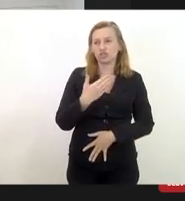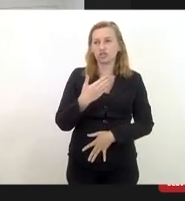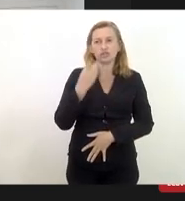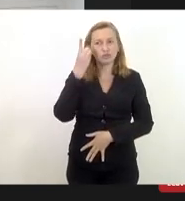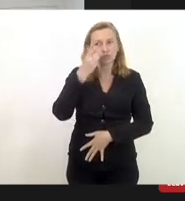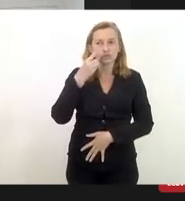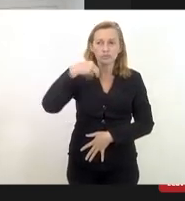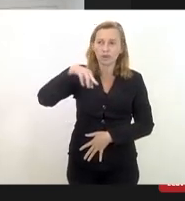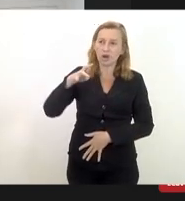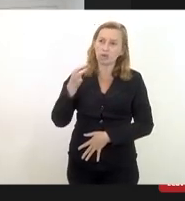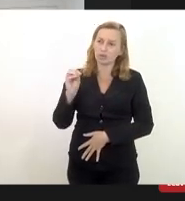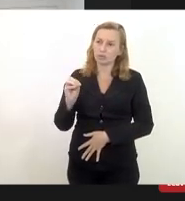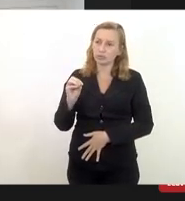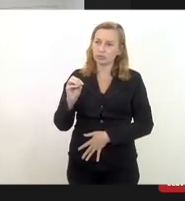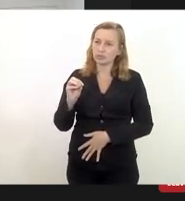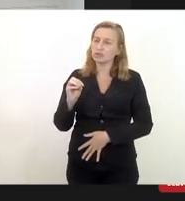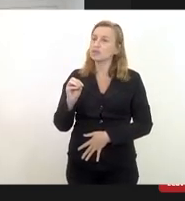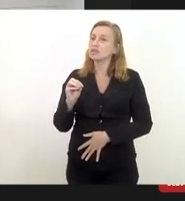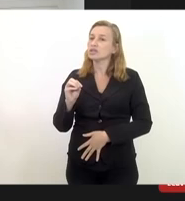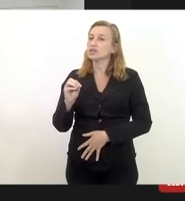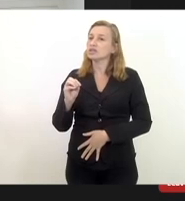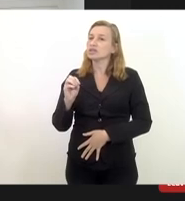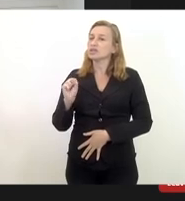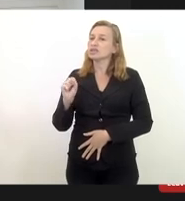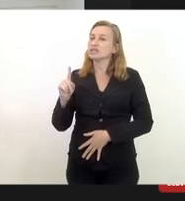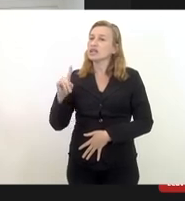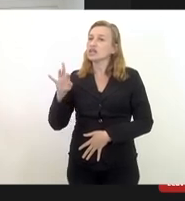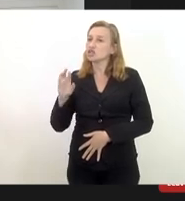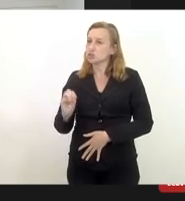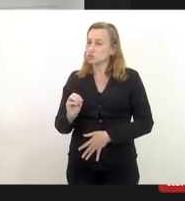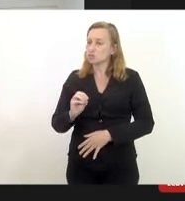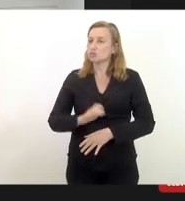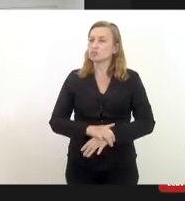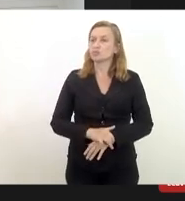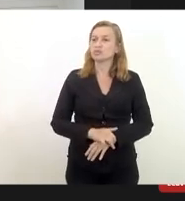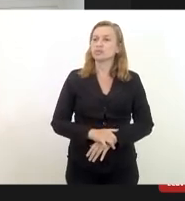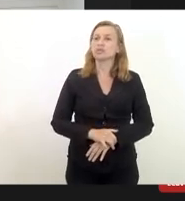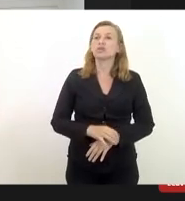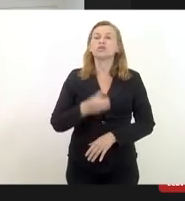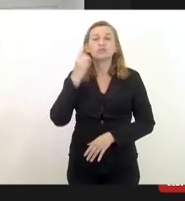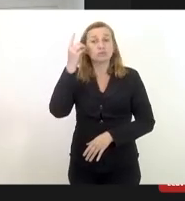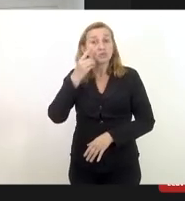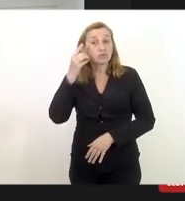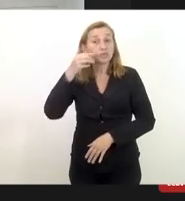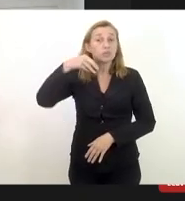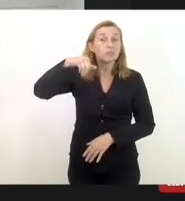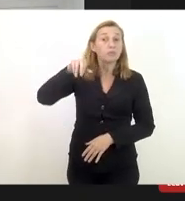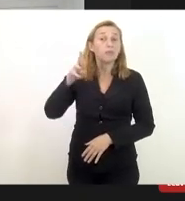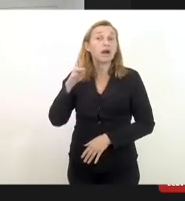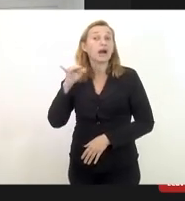Mário Sérgio, que ainda está conosco, por favor, doutor Mário.